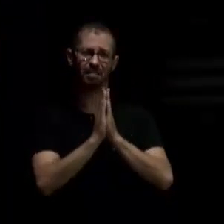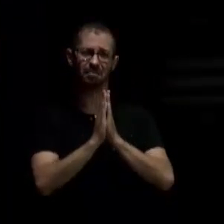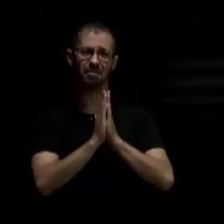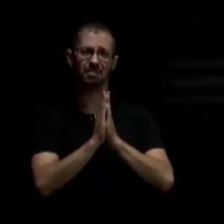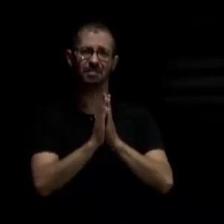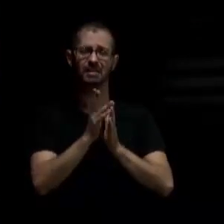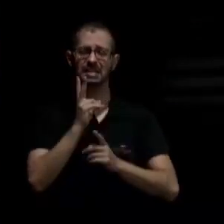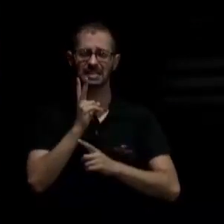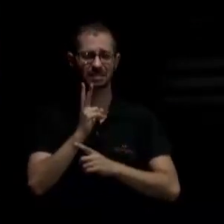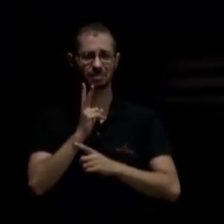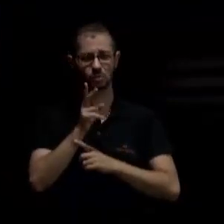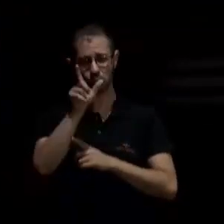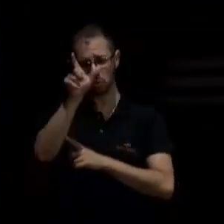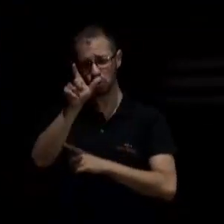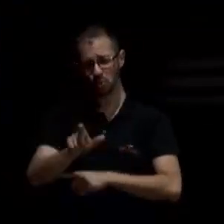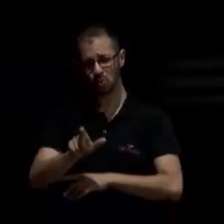Totalmente Deus